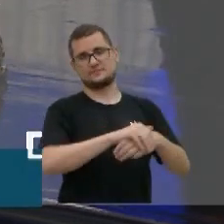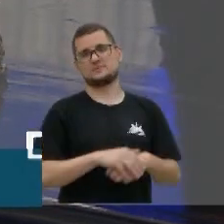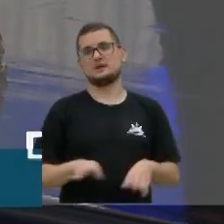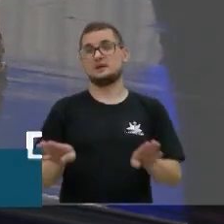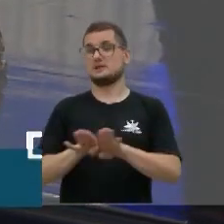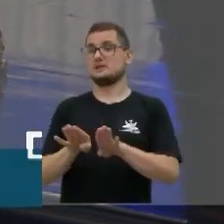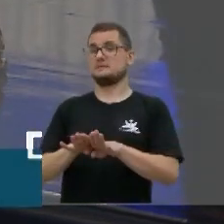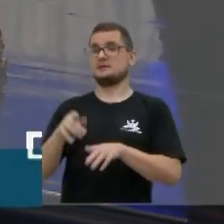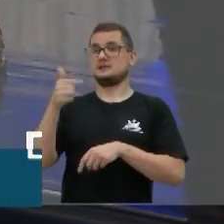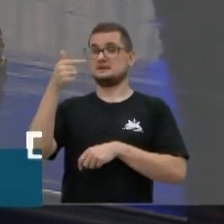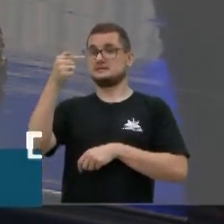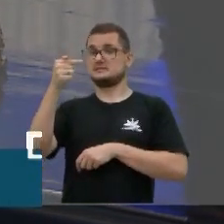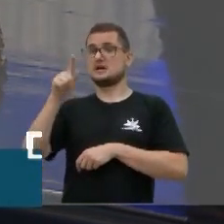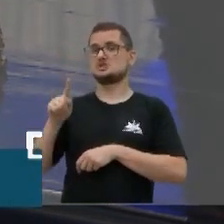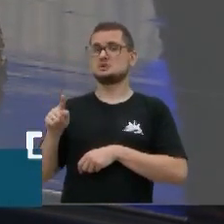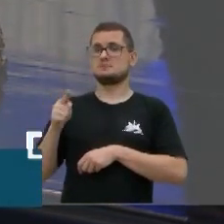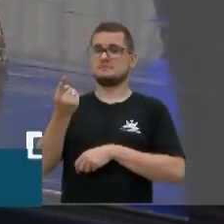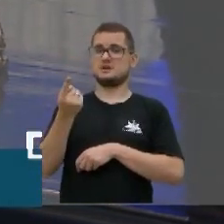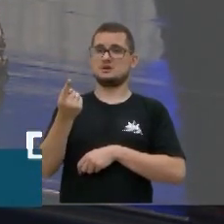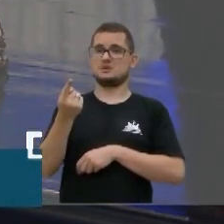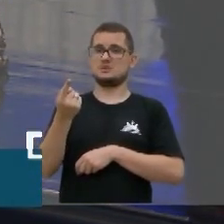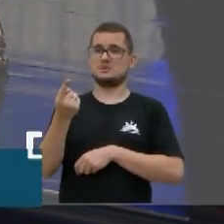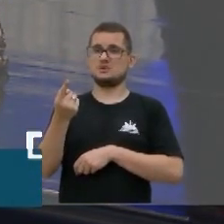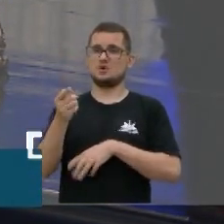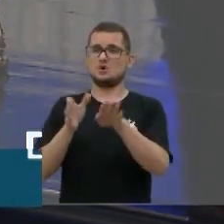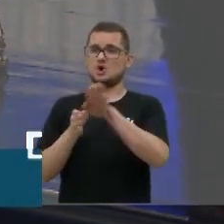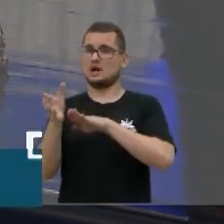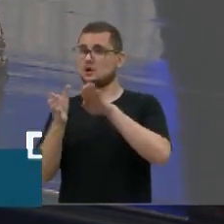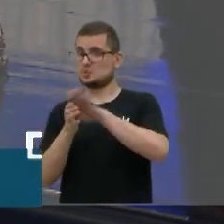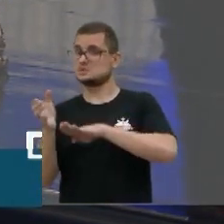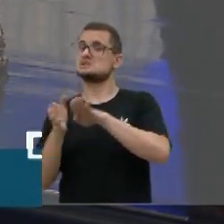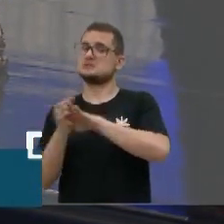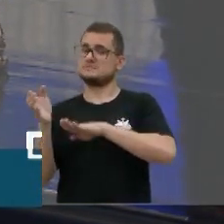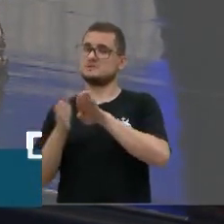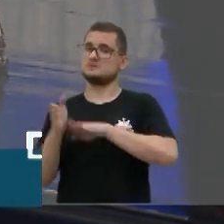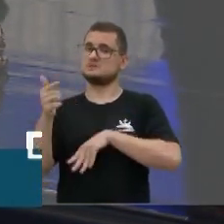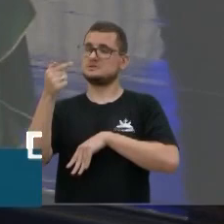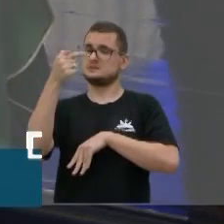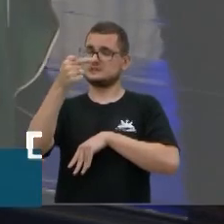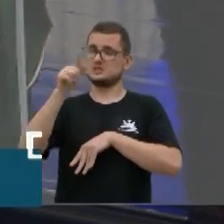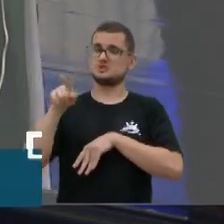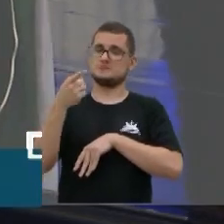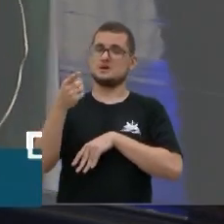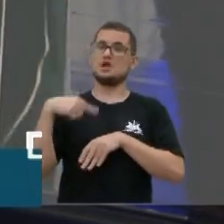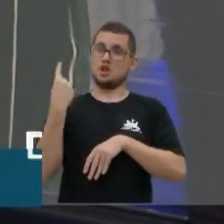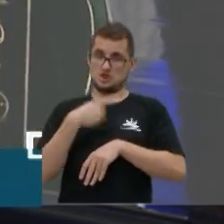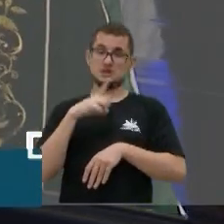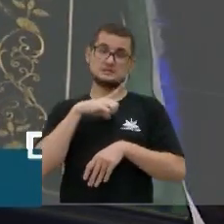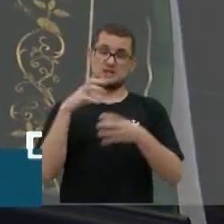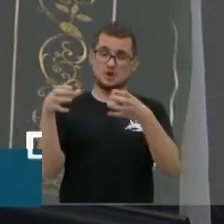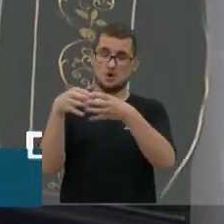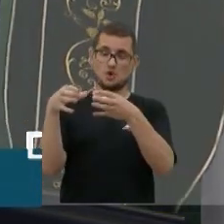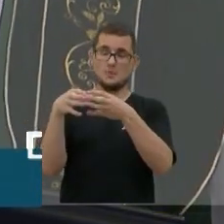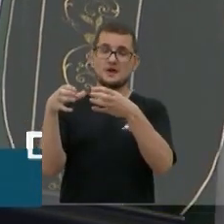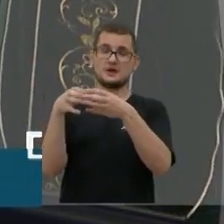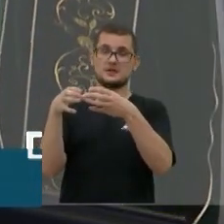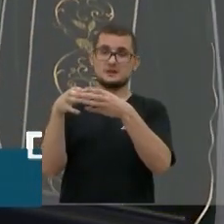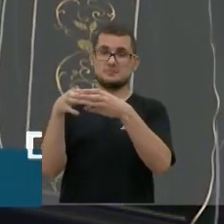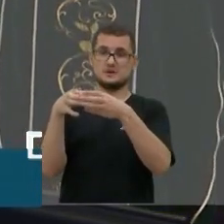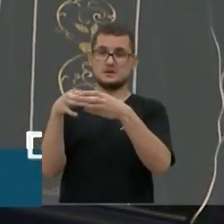7 mil atendimentos de aconselhamento. Você sabia? Nós temos uma equipe de aconselhamento que eu